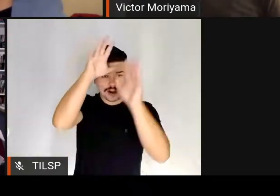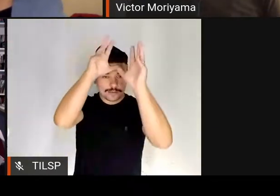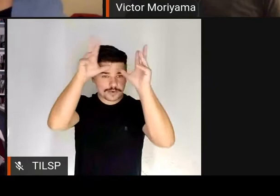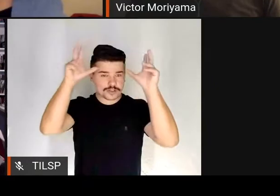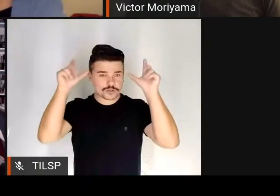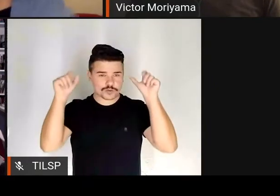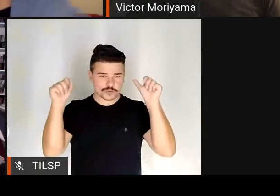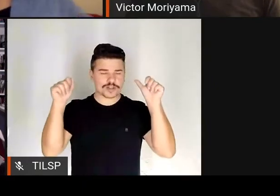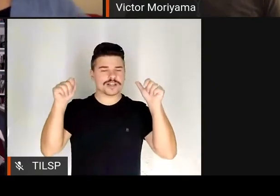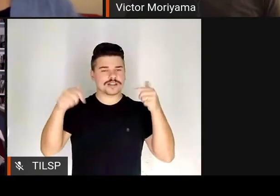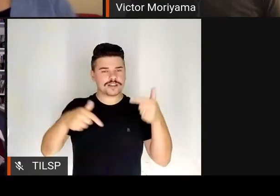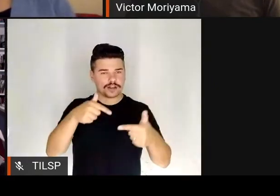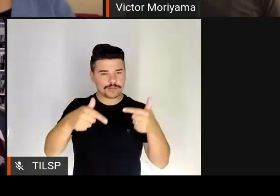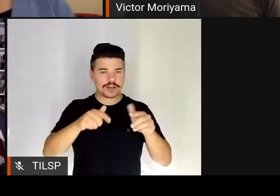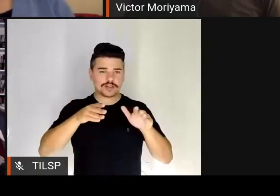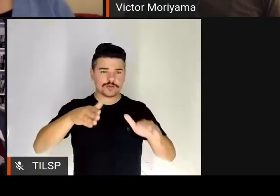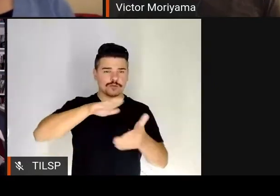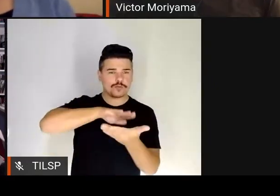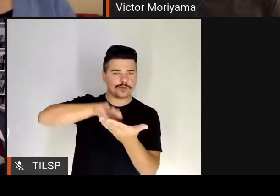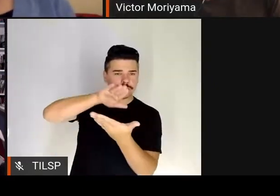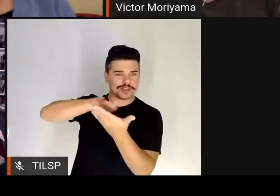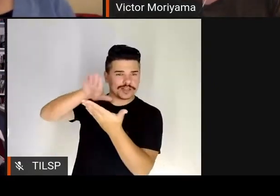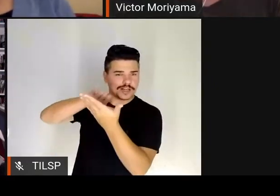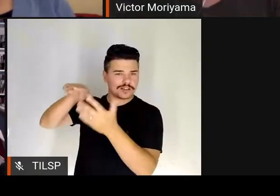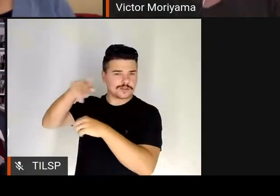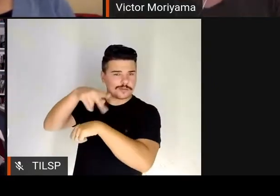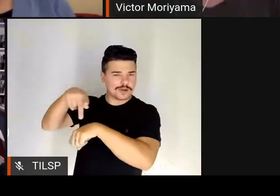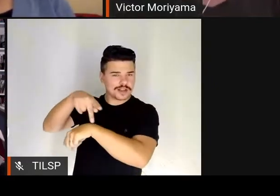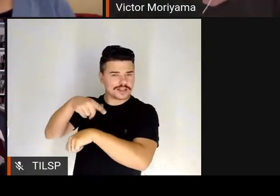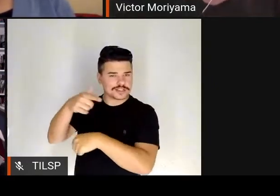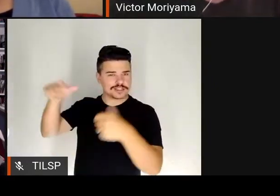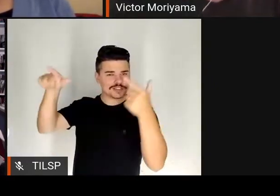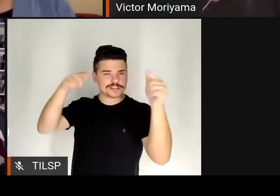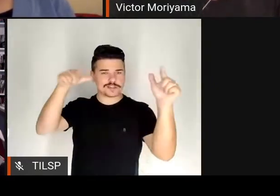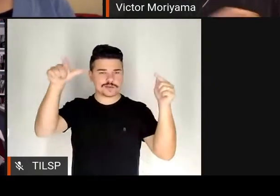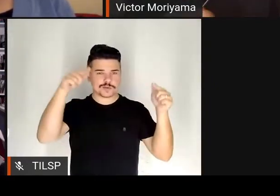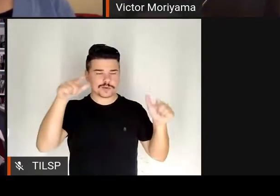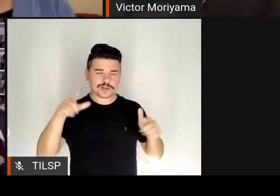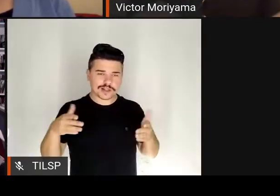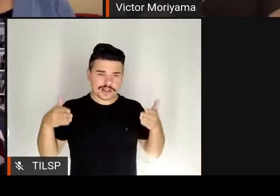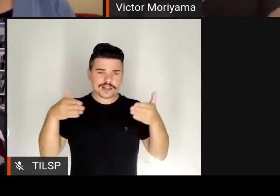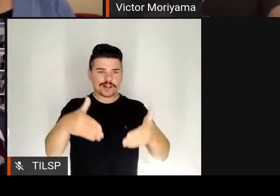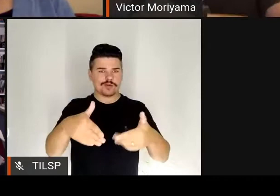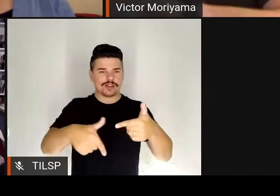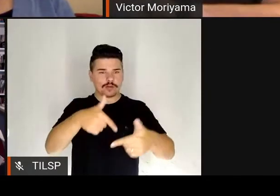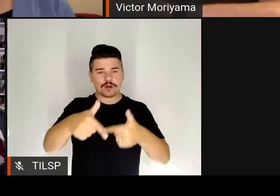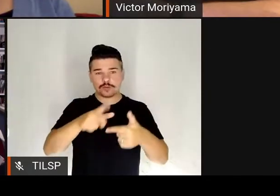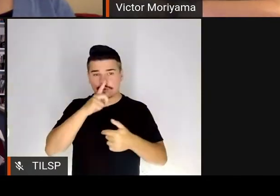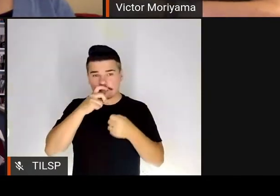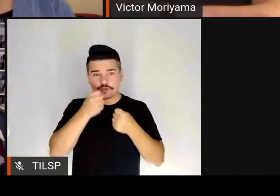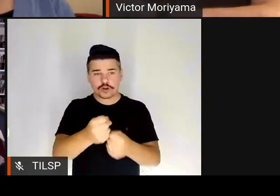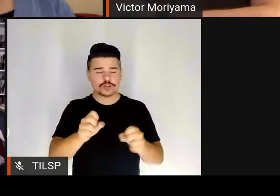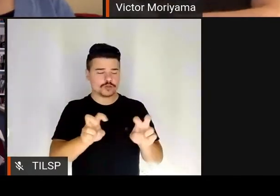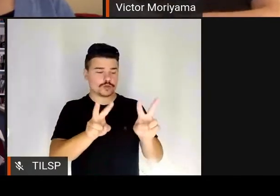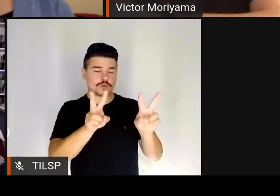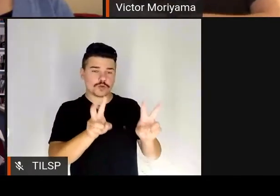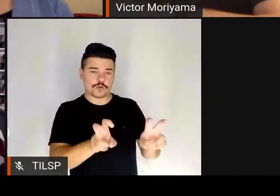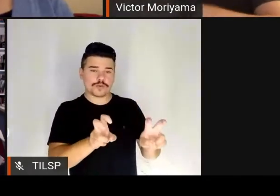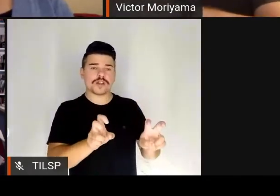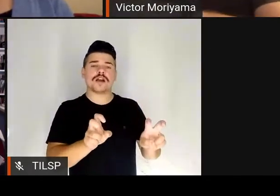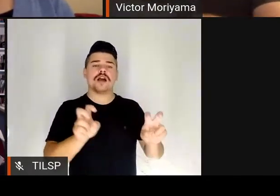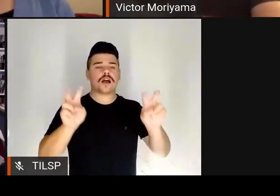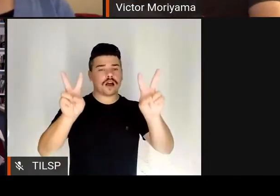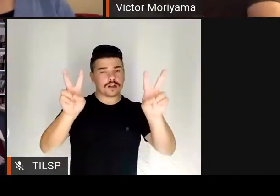trabalhos publicados internacionalmente, com uma atividade muito intensa em relação às questões do presente, aos